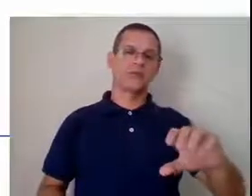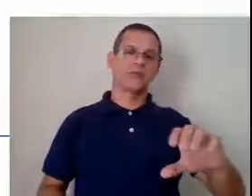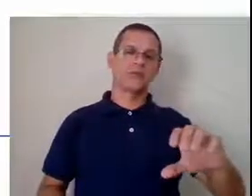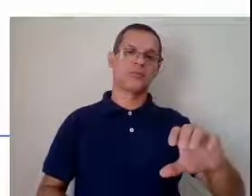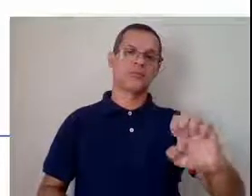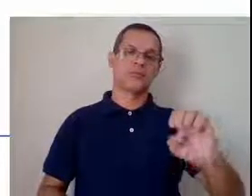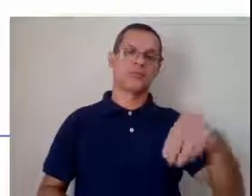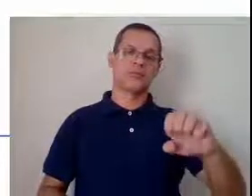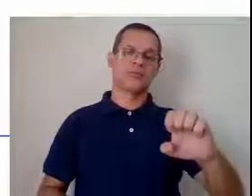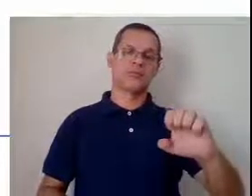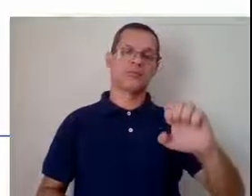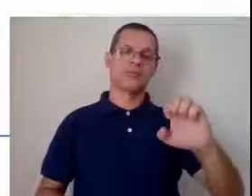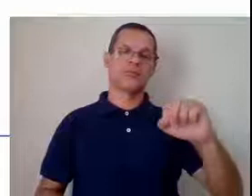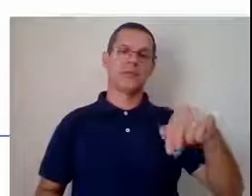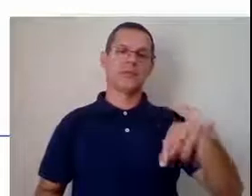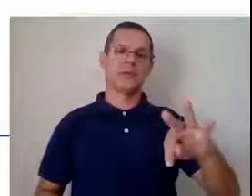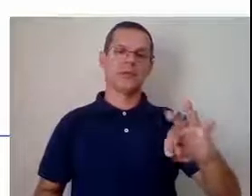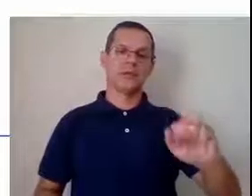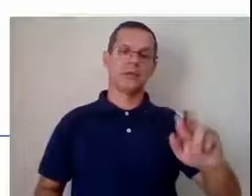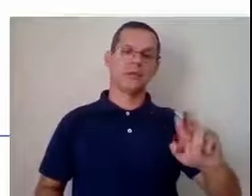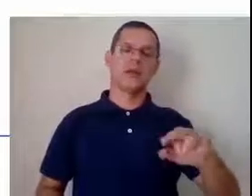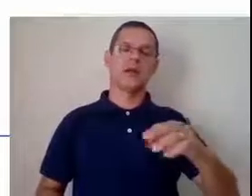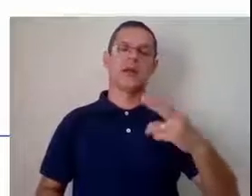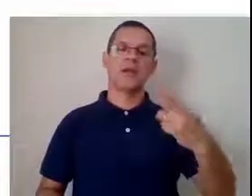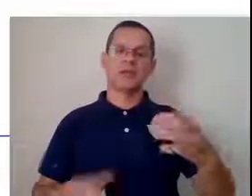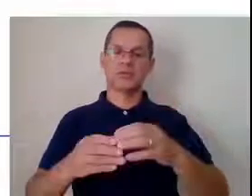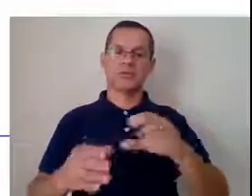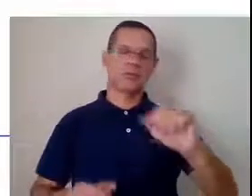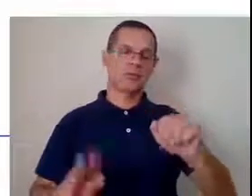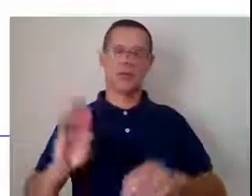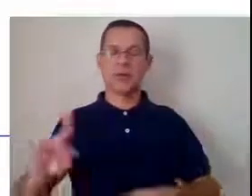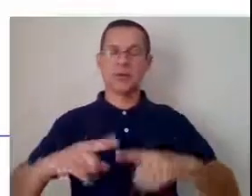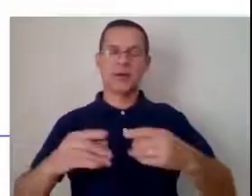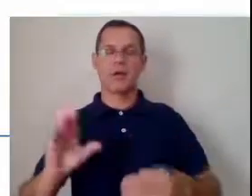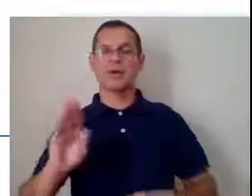A e B, tal que B